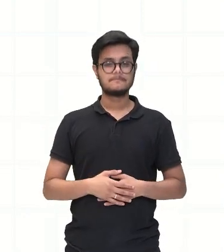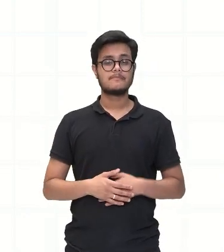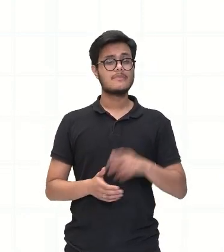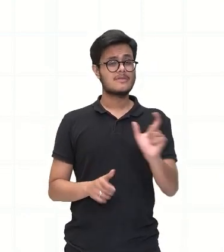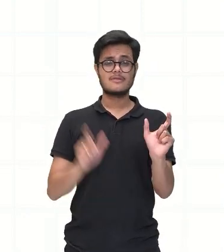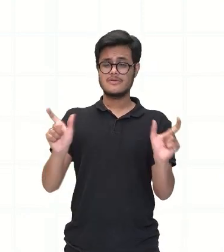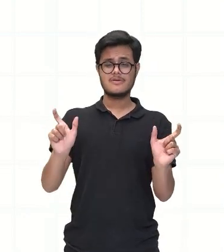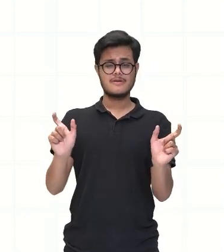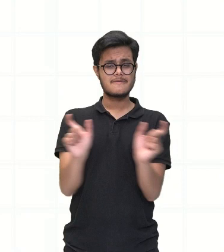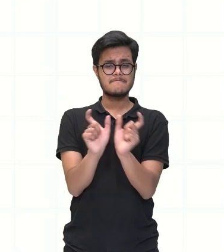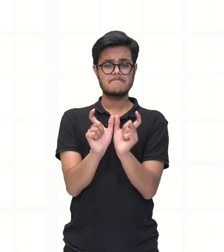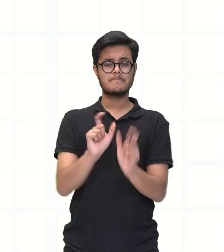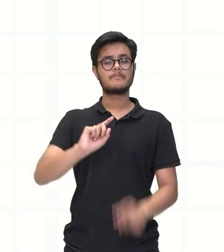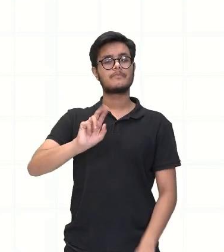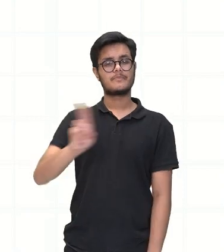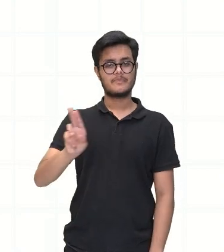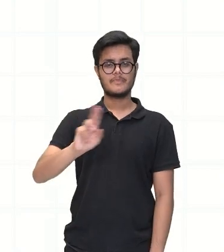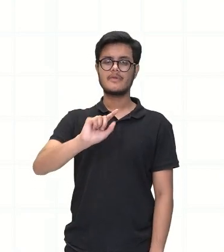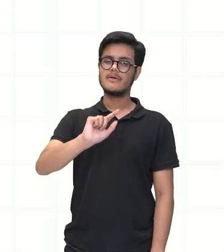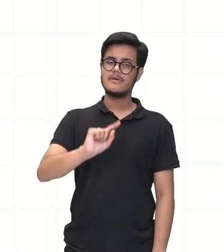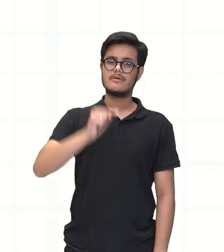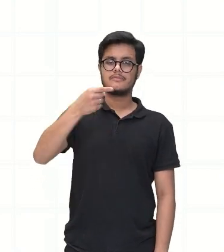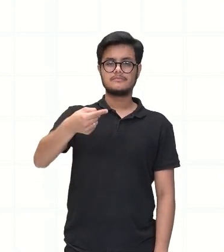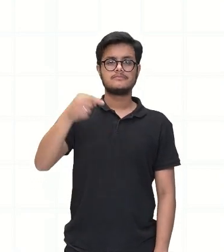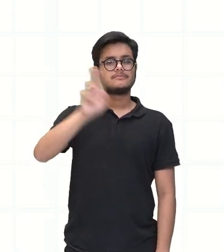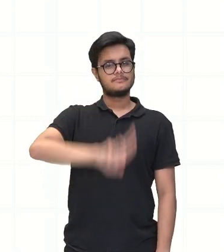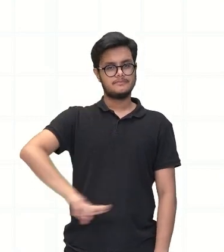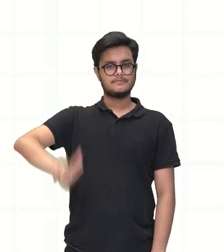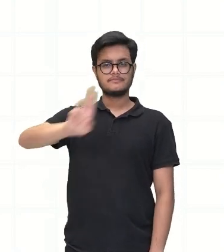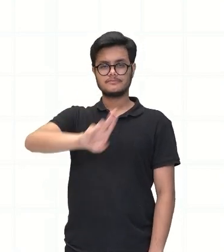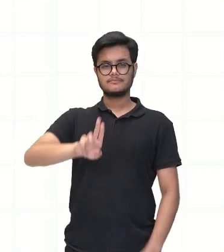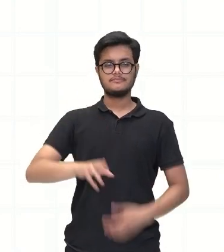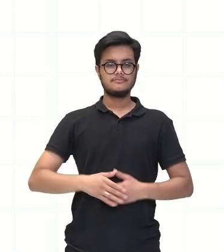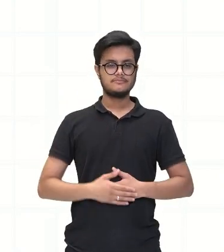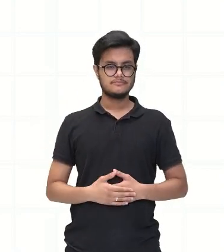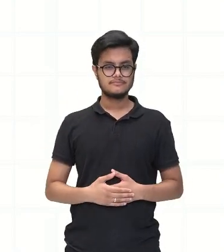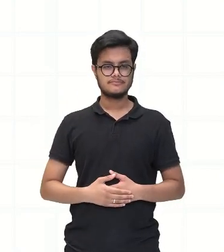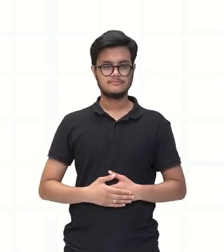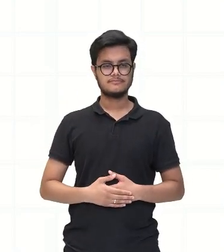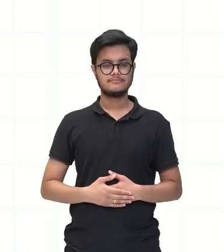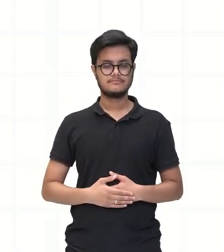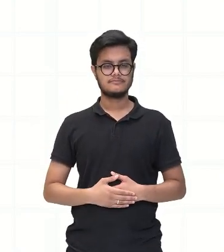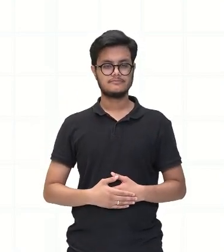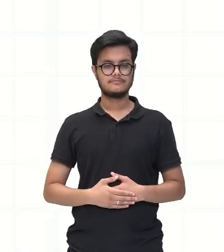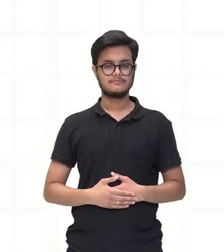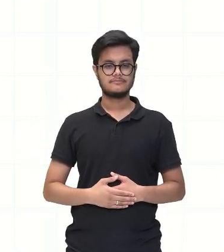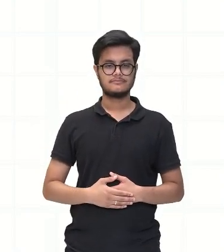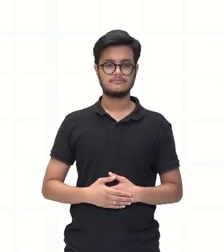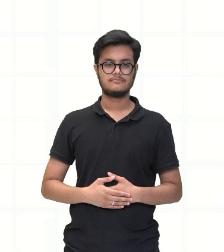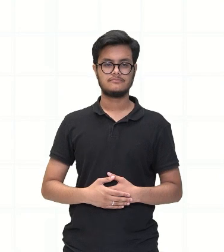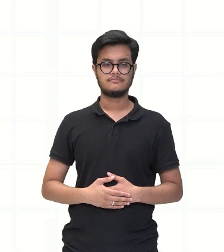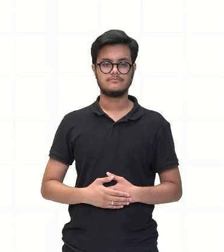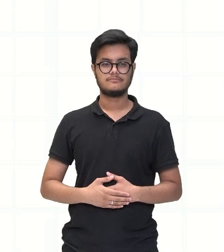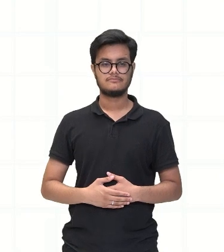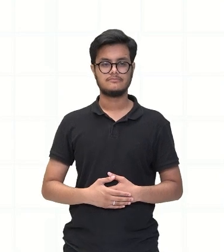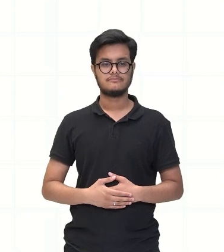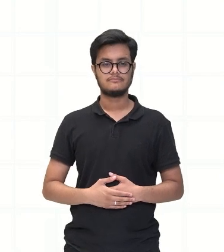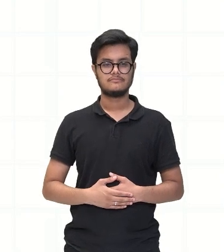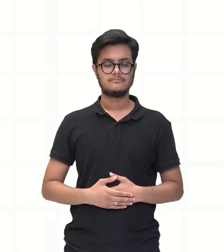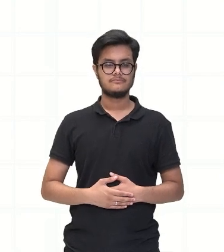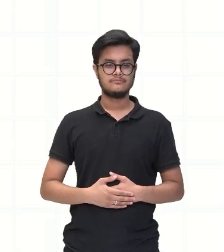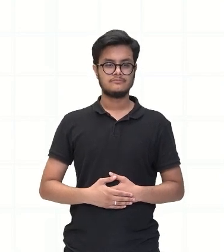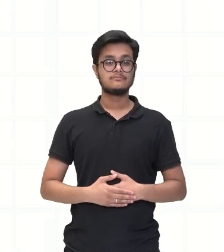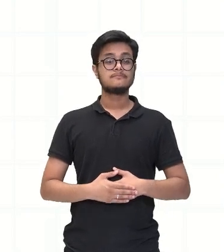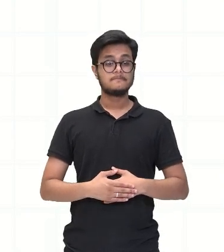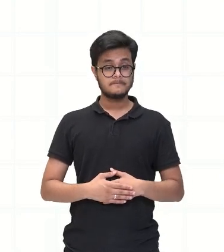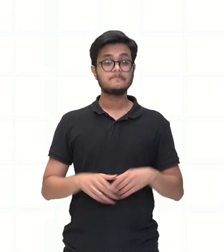duas palavras, já sei que vou utilizar o hífen, ok? Erva doce. Erva doce é uma planta, não é isso?